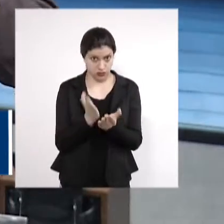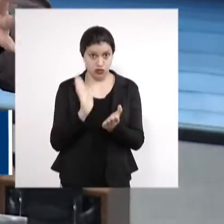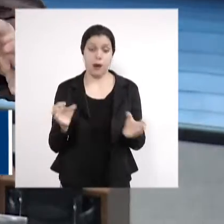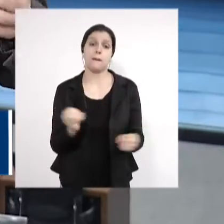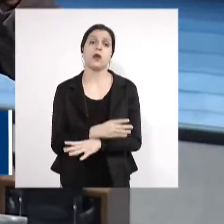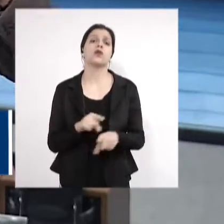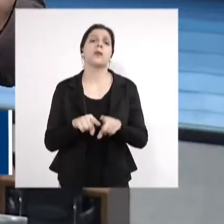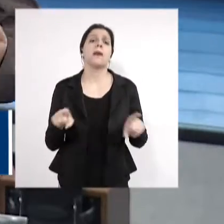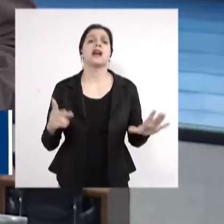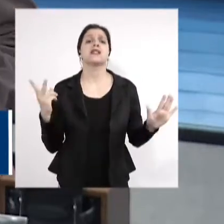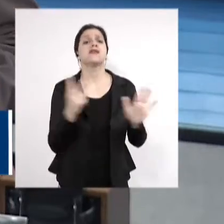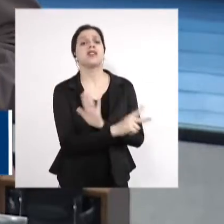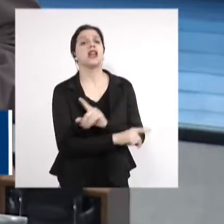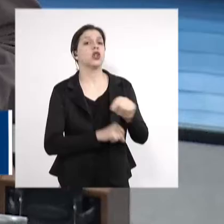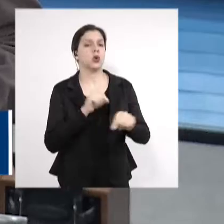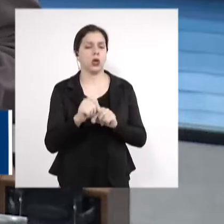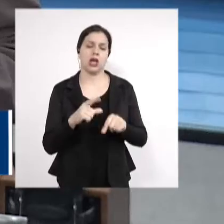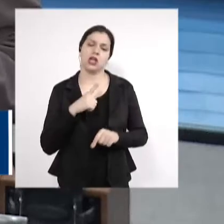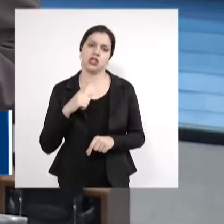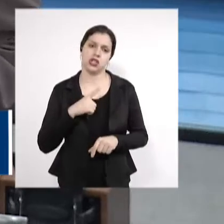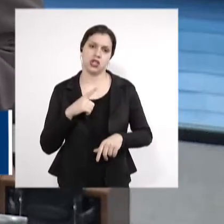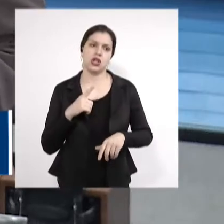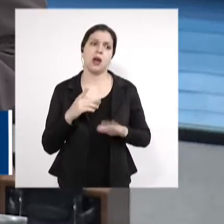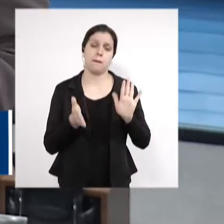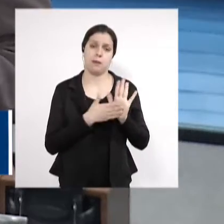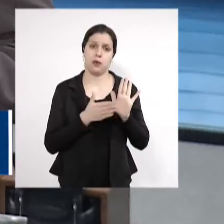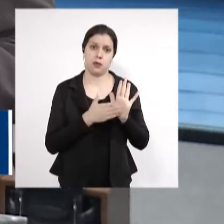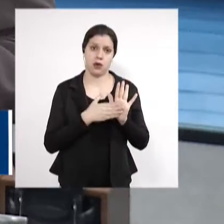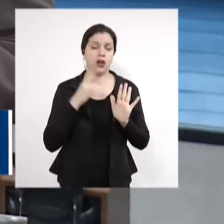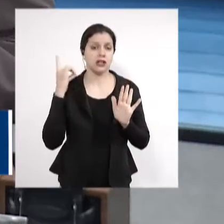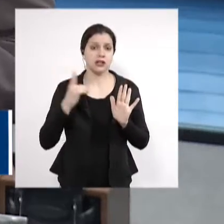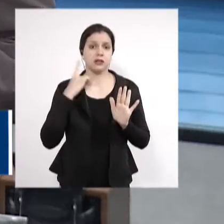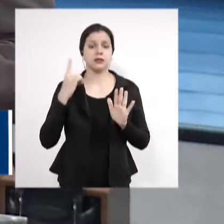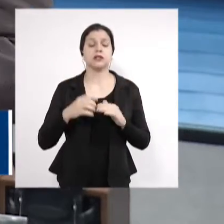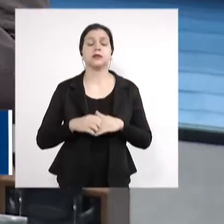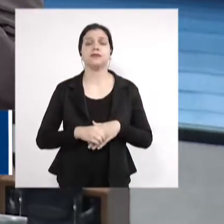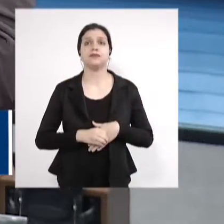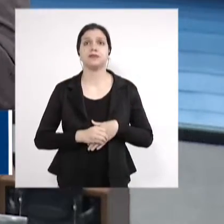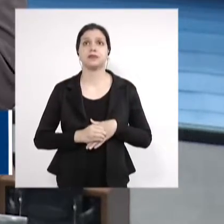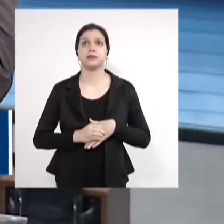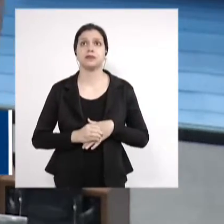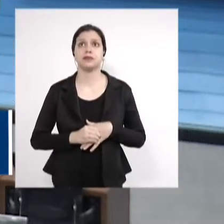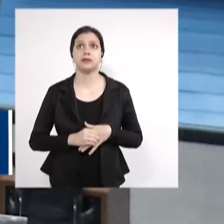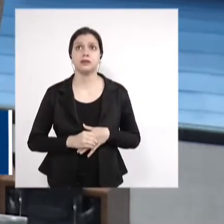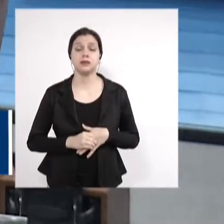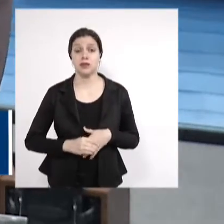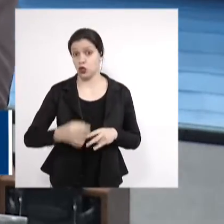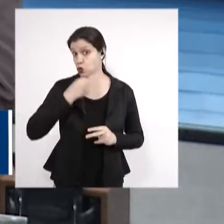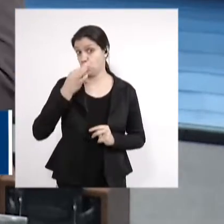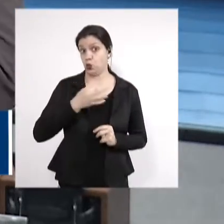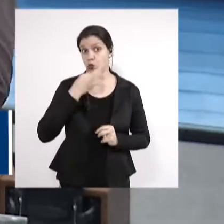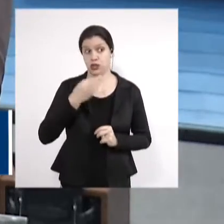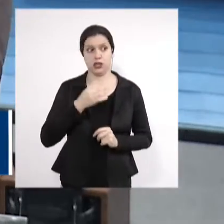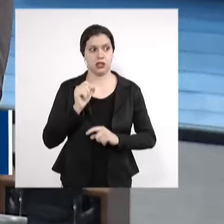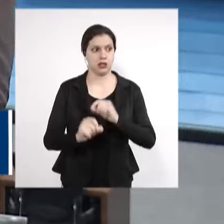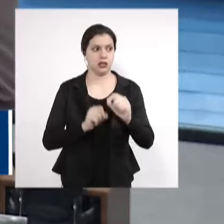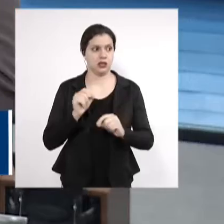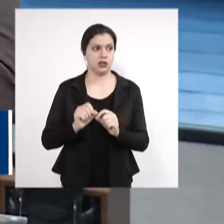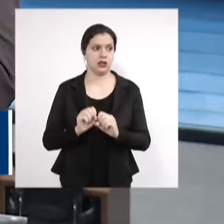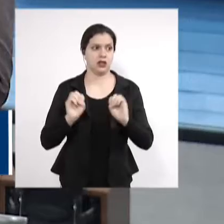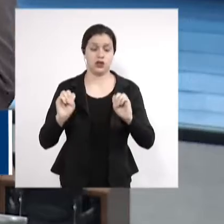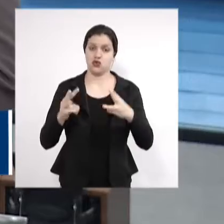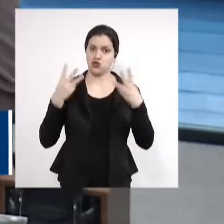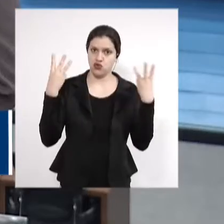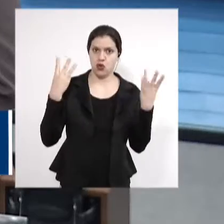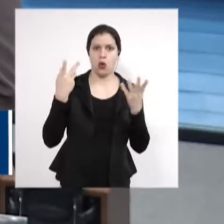que foi vetado? Tinha um trecho da lei proposta pelo deputado Antônio Vaz que sugeria aos